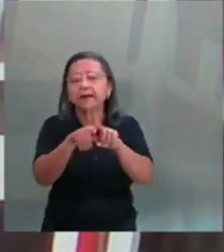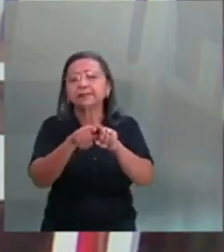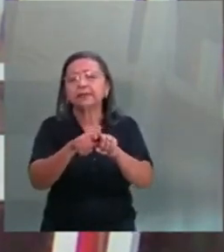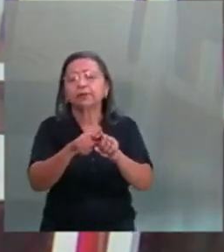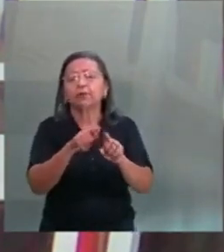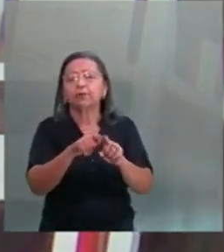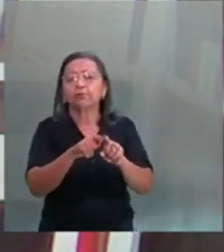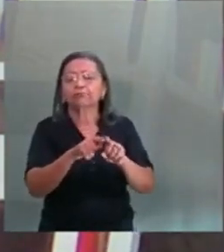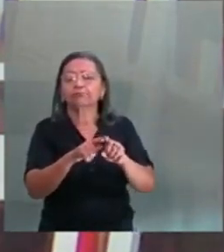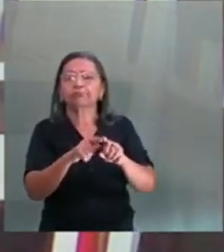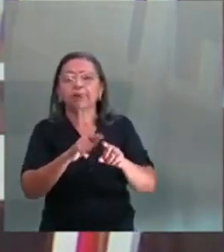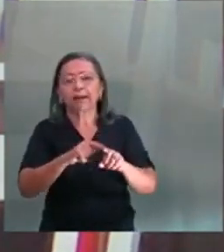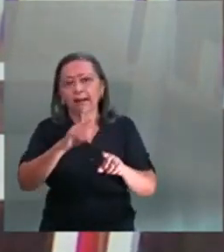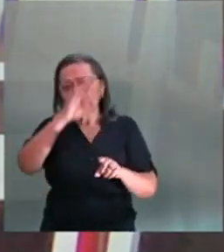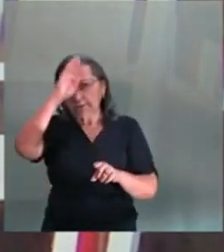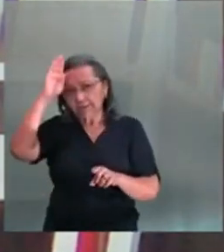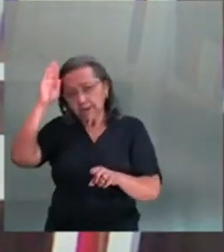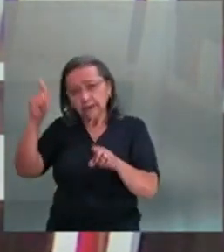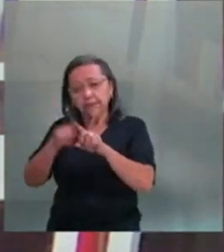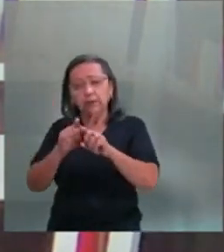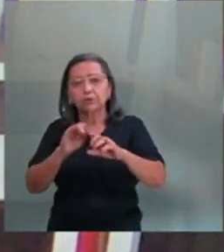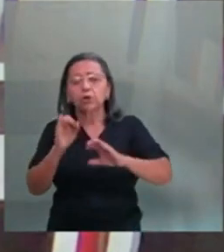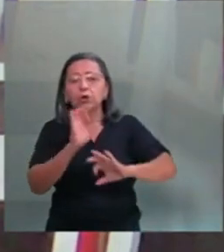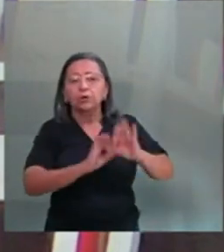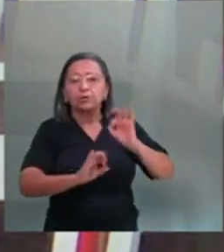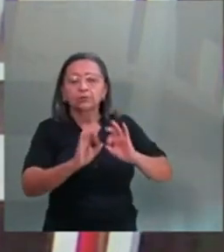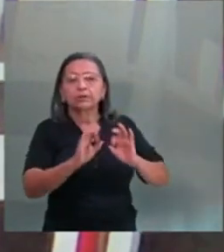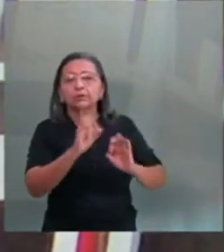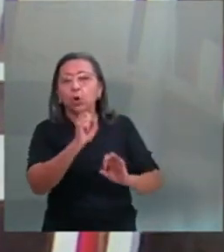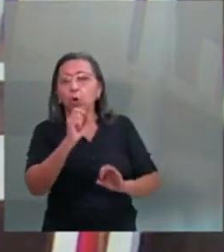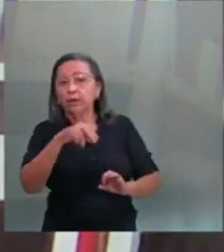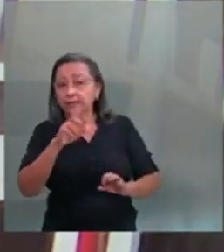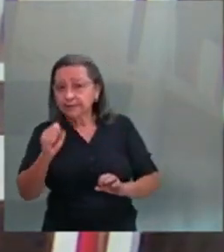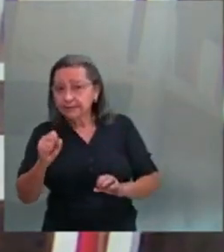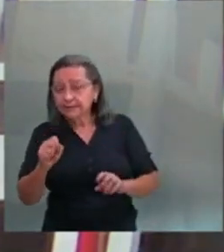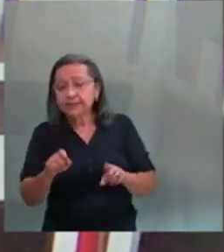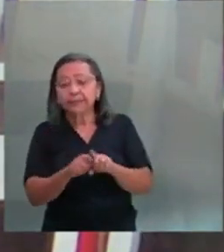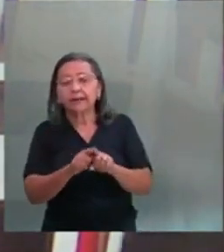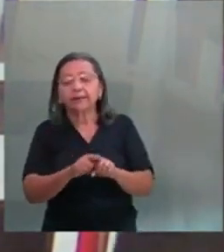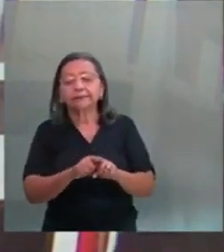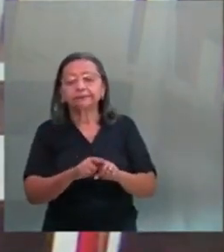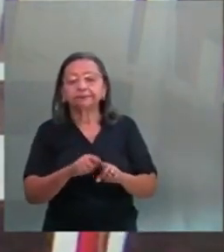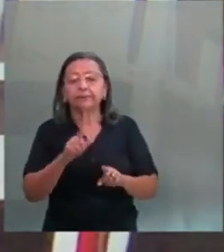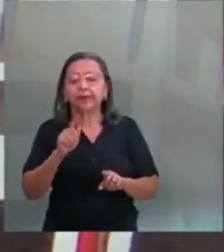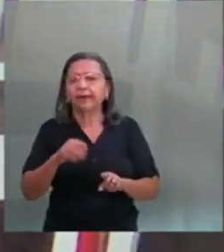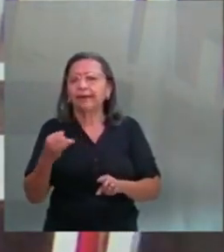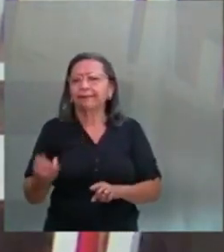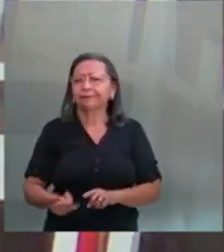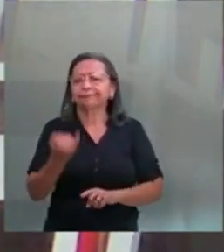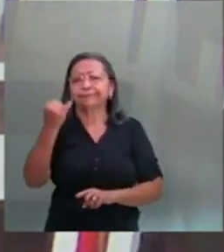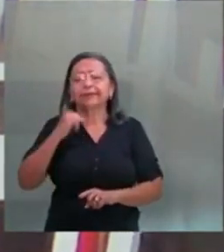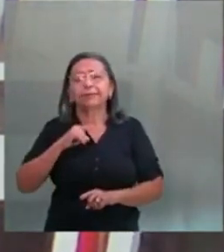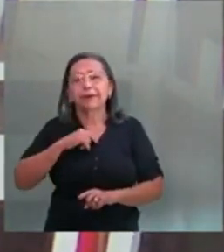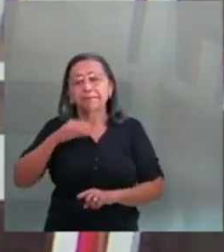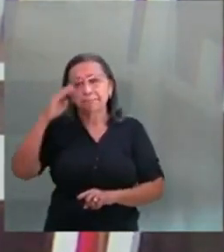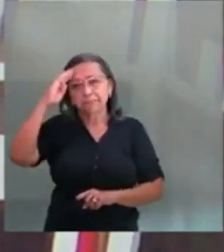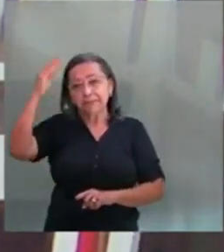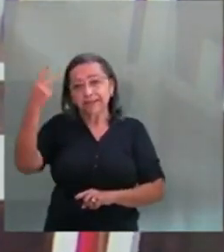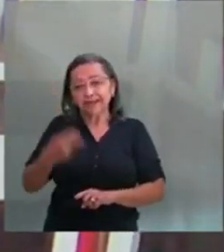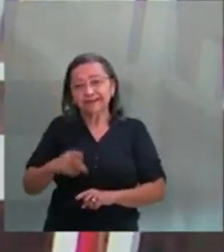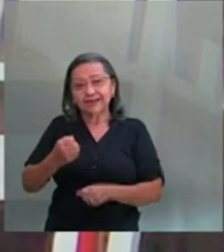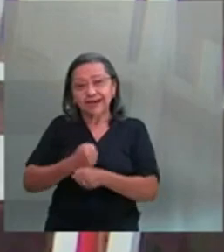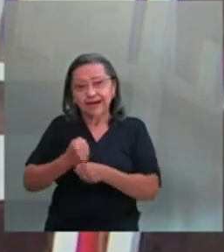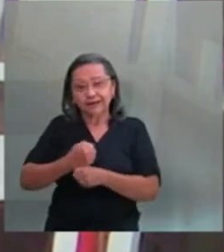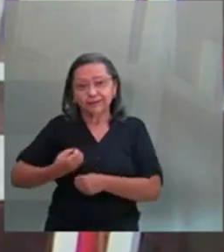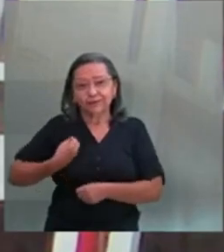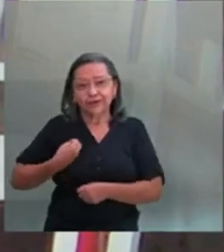canais universitários e das organizações da sociedade civil. É essencial, especialmente nesse ano que vivemos,